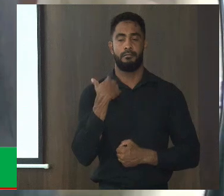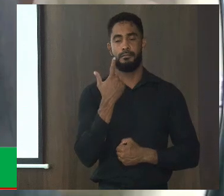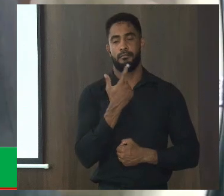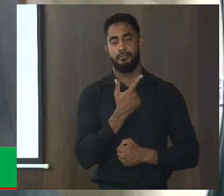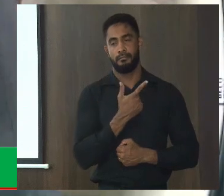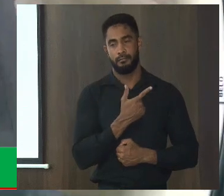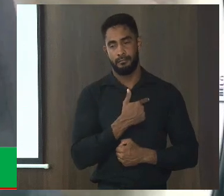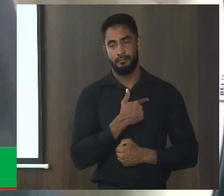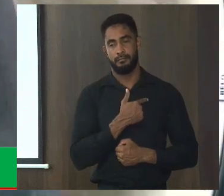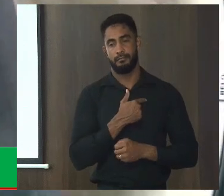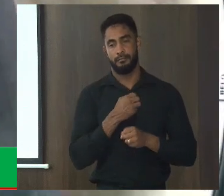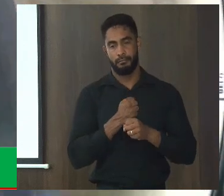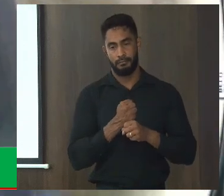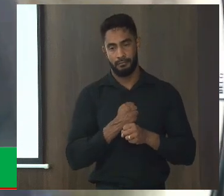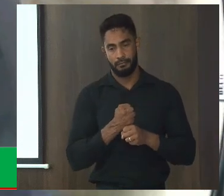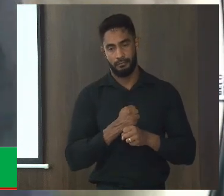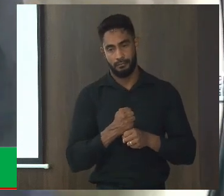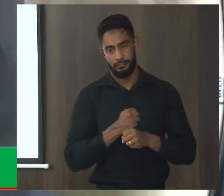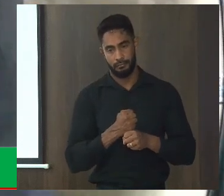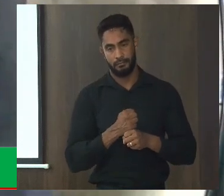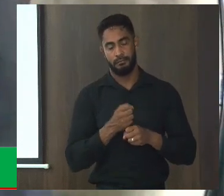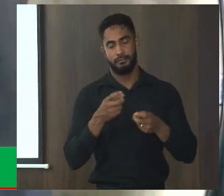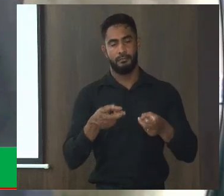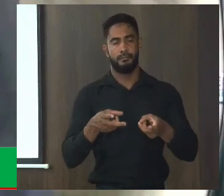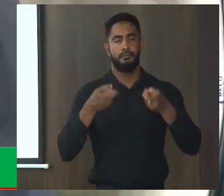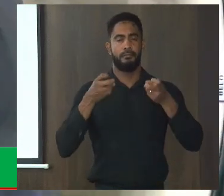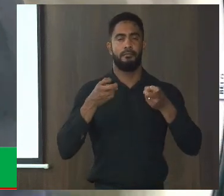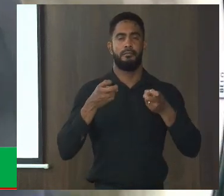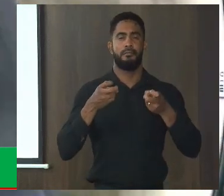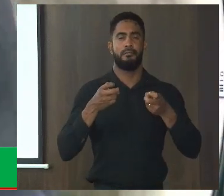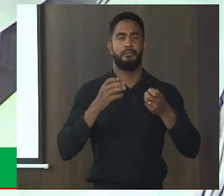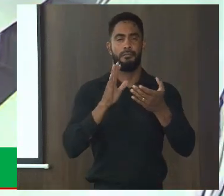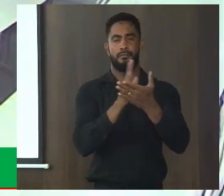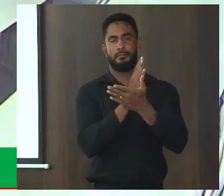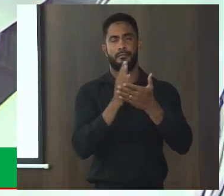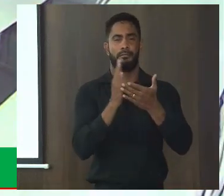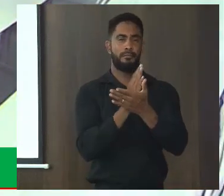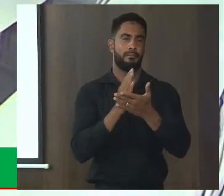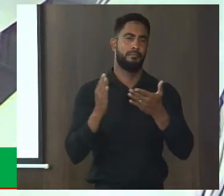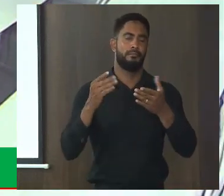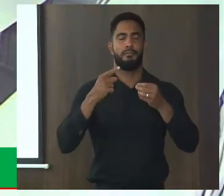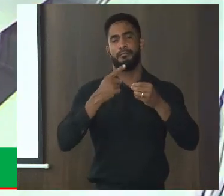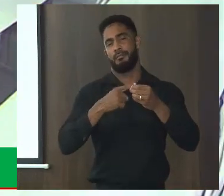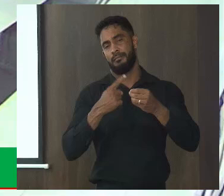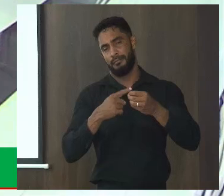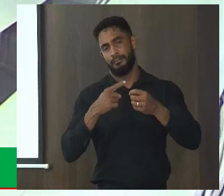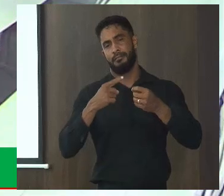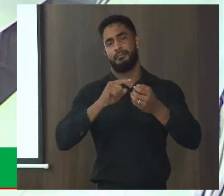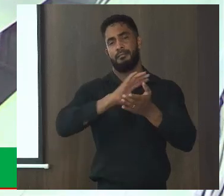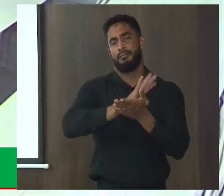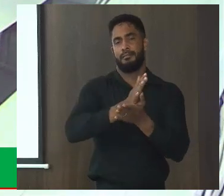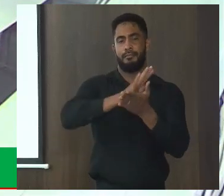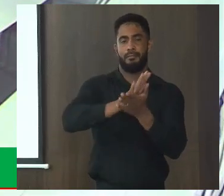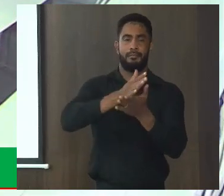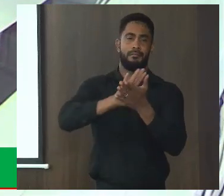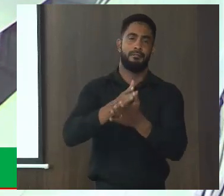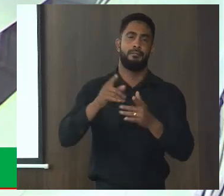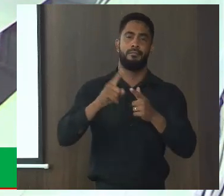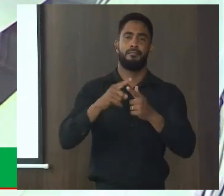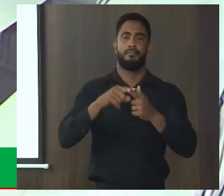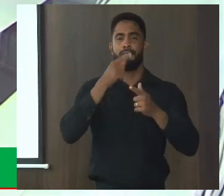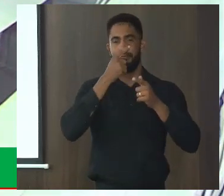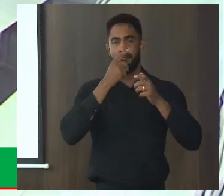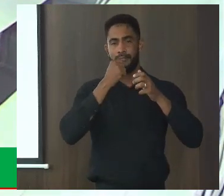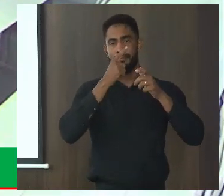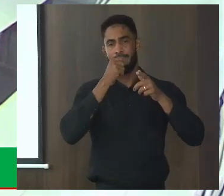nos últimos anos nós pôde ver aí, né, várias cidades sendo destruídas por causa de uma barragem. E eu tenho certeza e